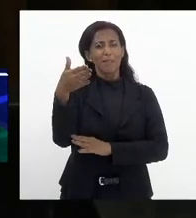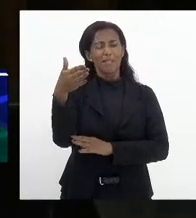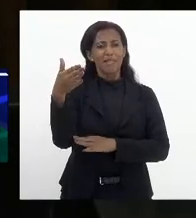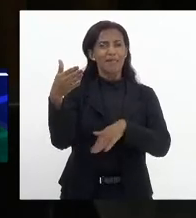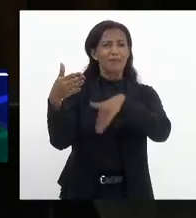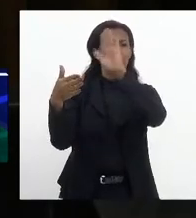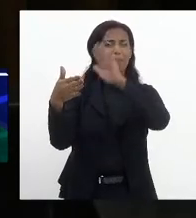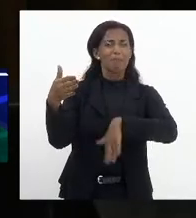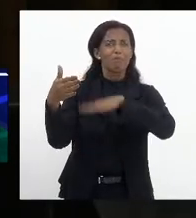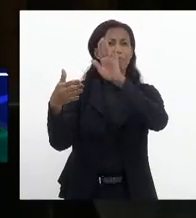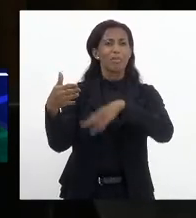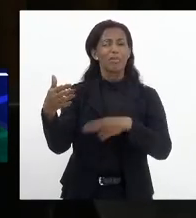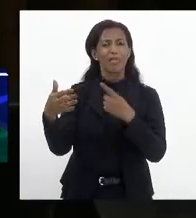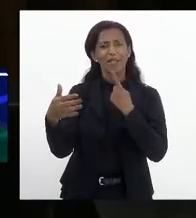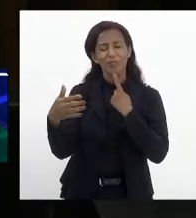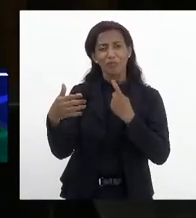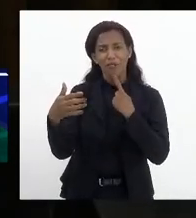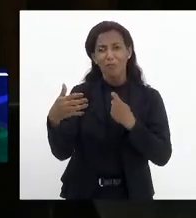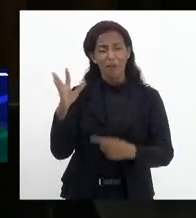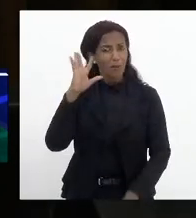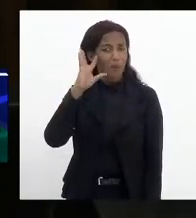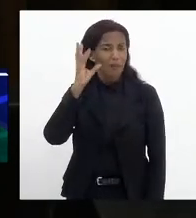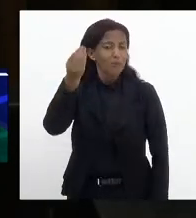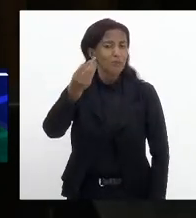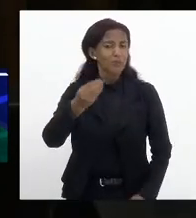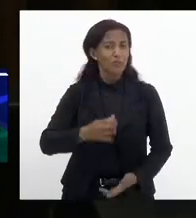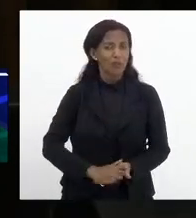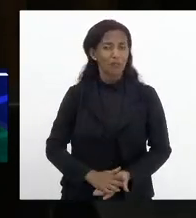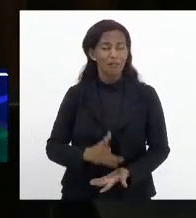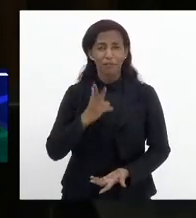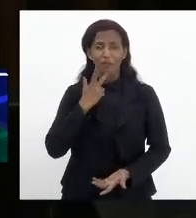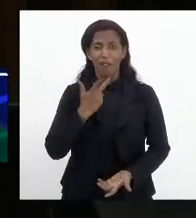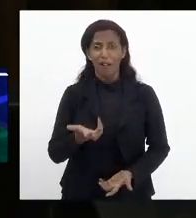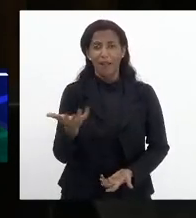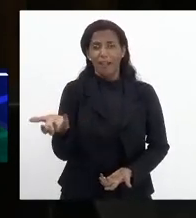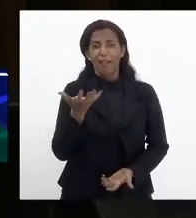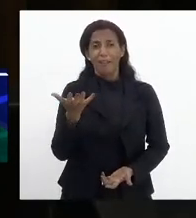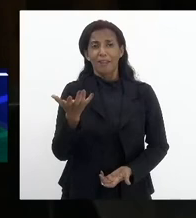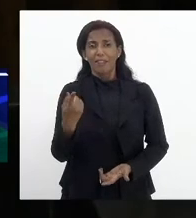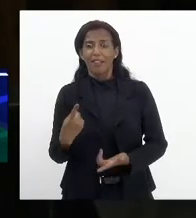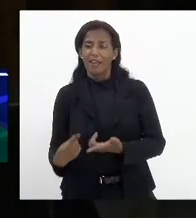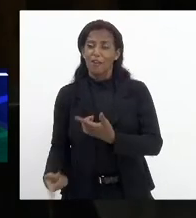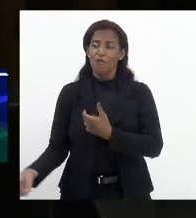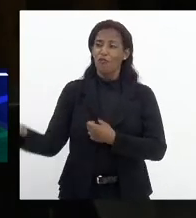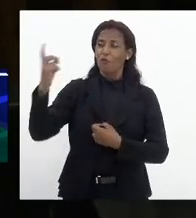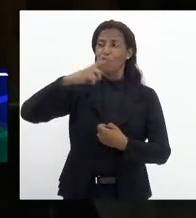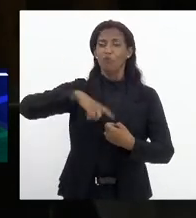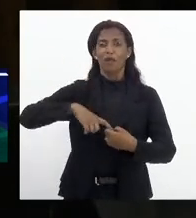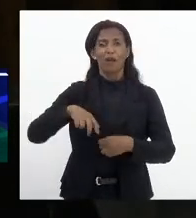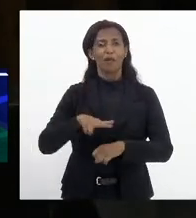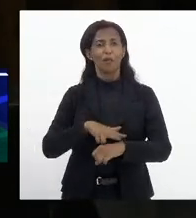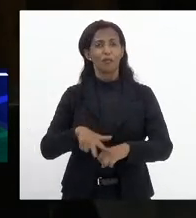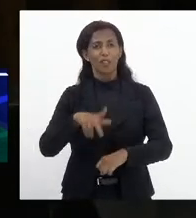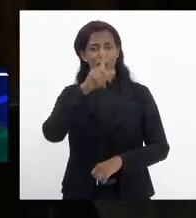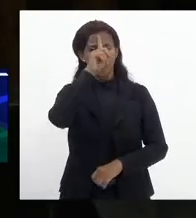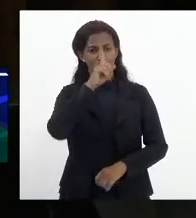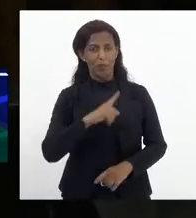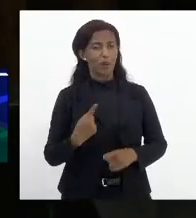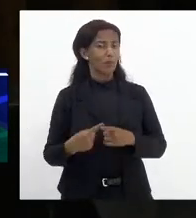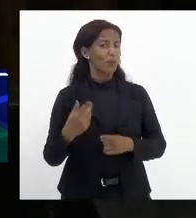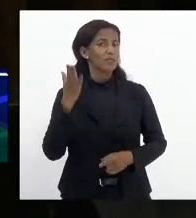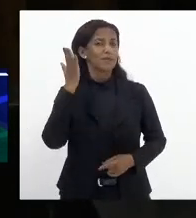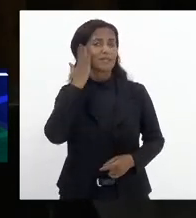vermelho, agora eles resolvem dizer que querem retomar o verde e amarelo, porque sabem